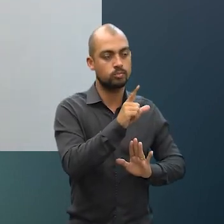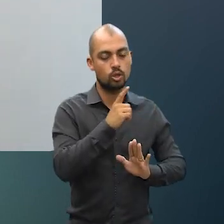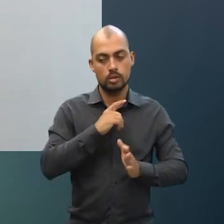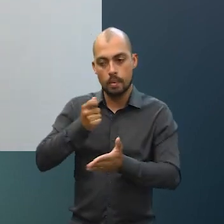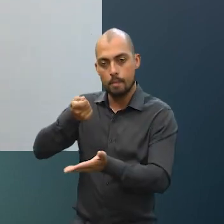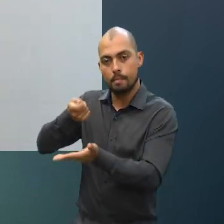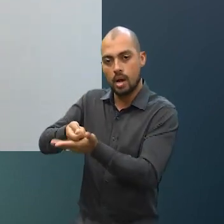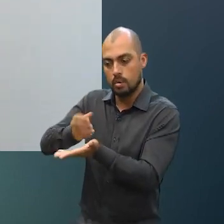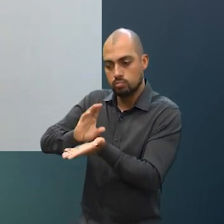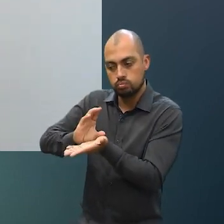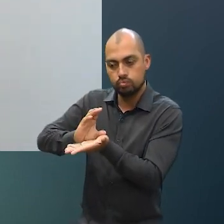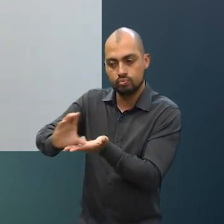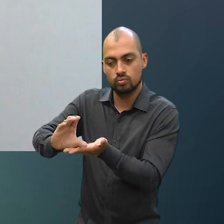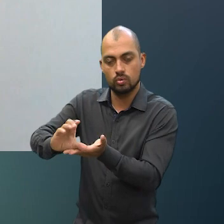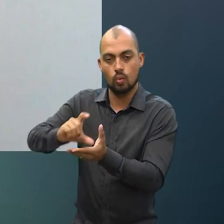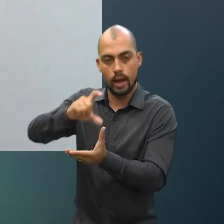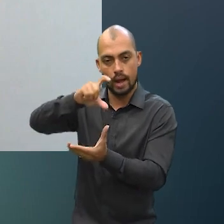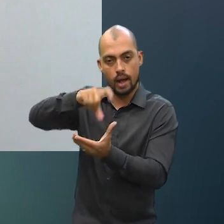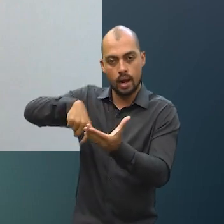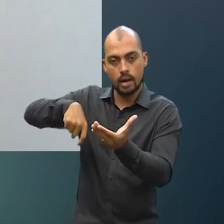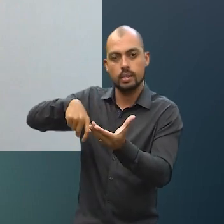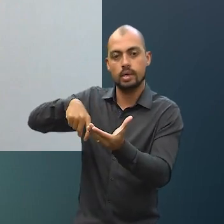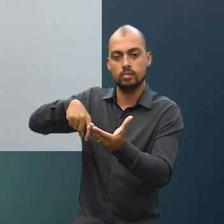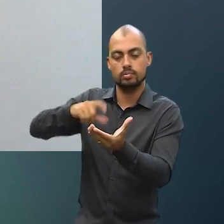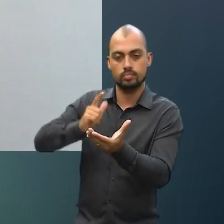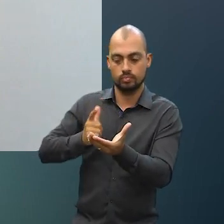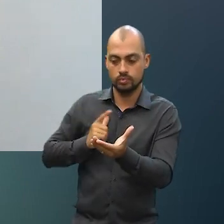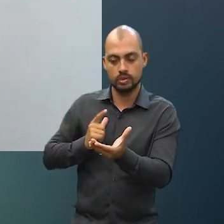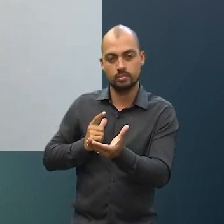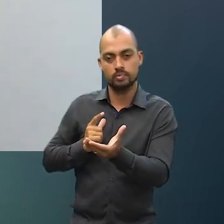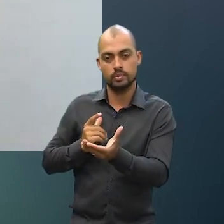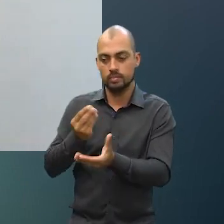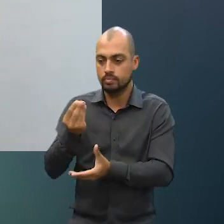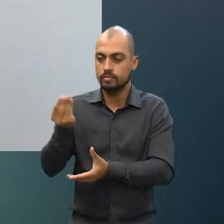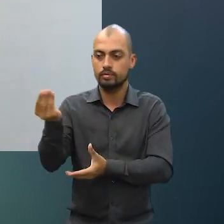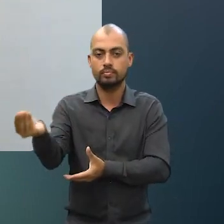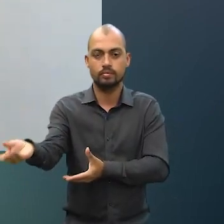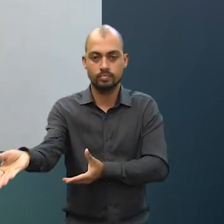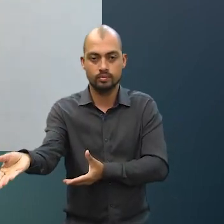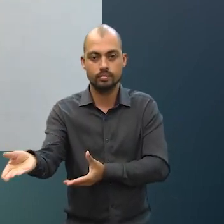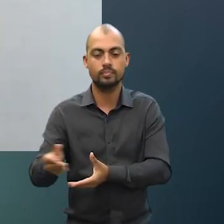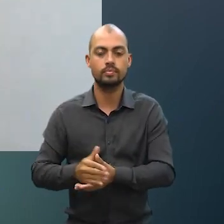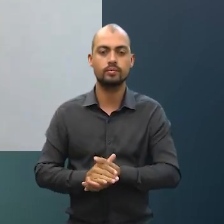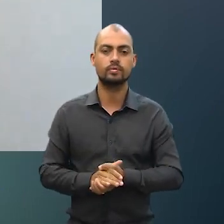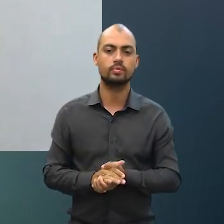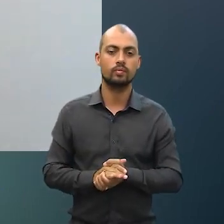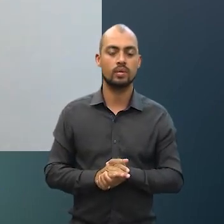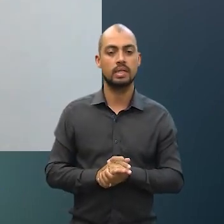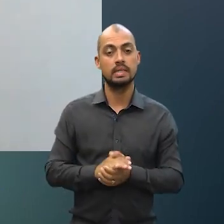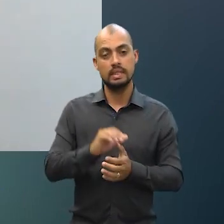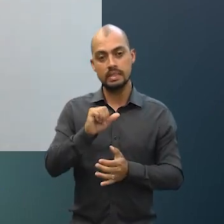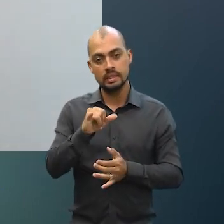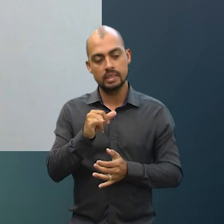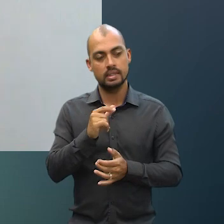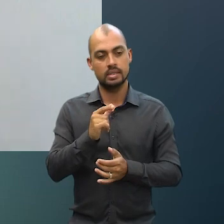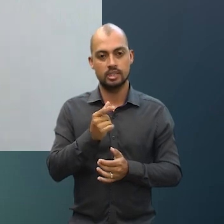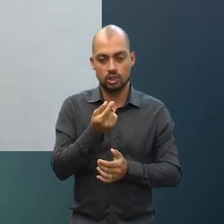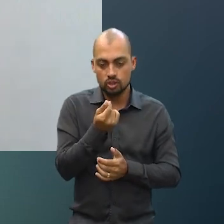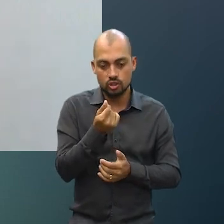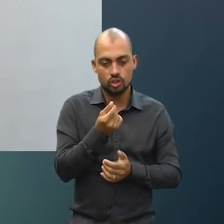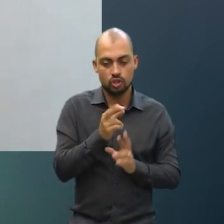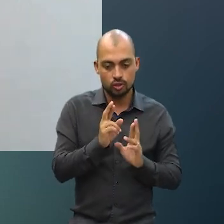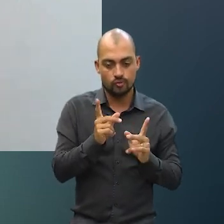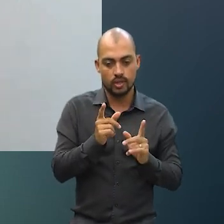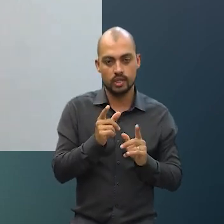cartão de crédito pré-pago que nós temos aqui na empresa. Então, quarta-feira, o que ficou de diferença para ele receber,